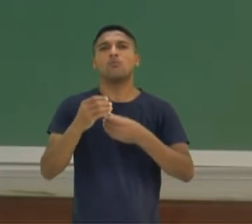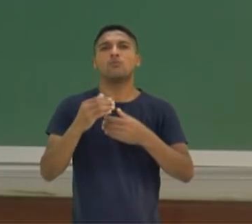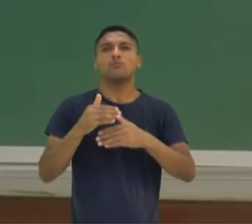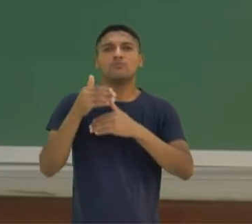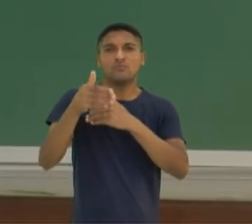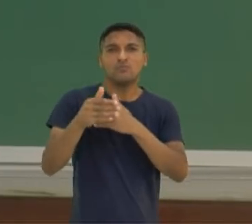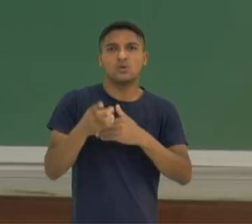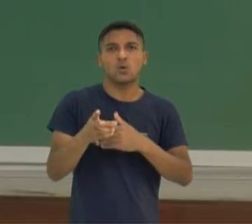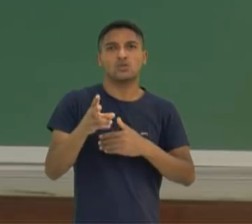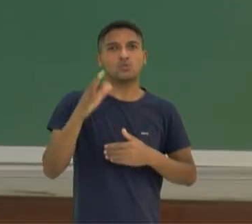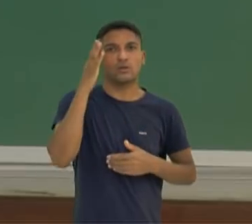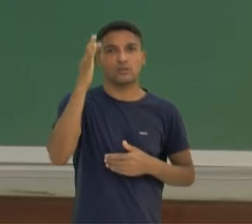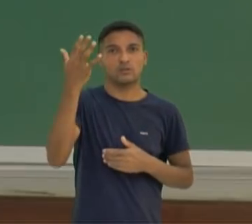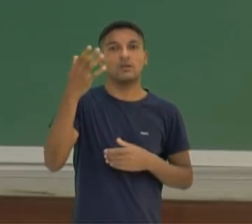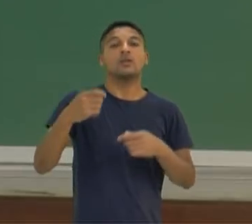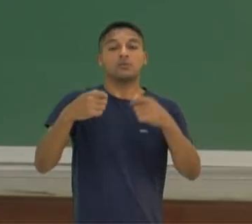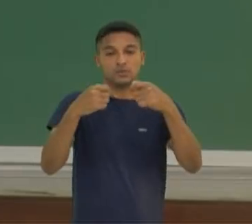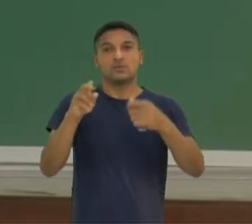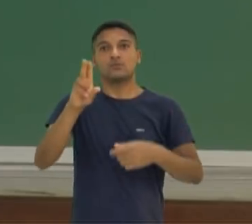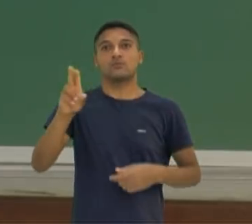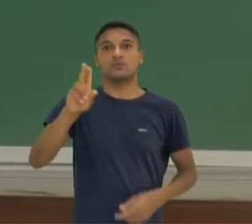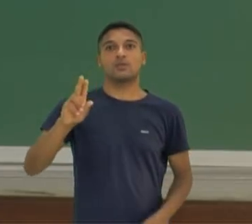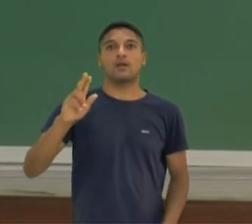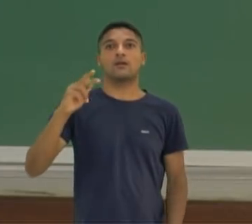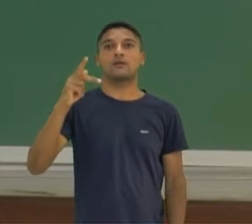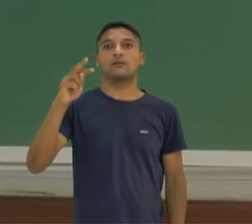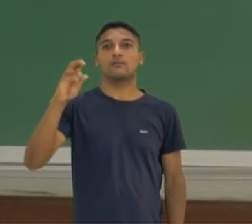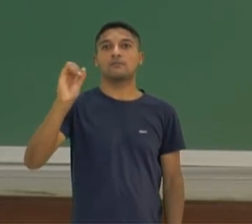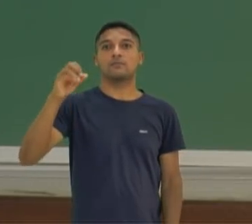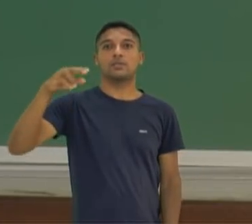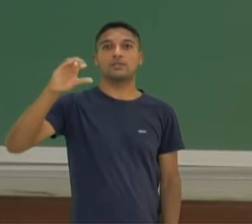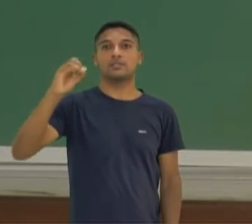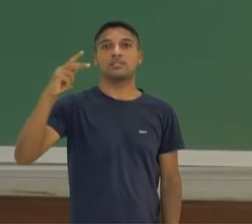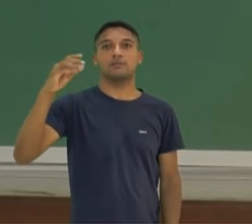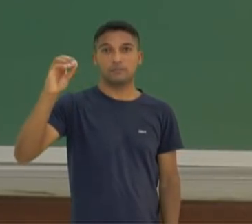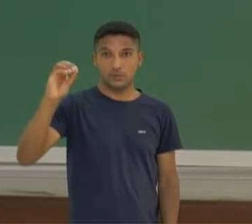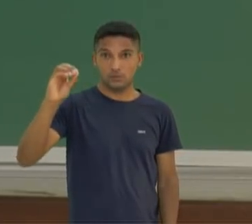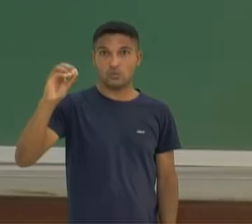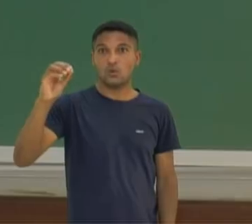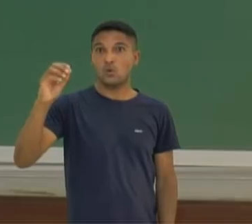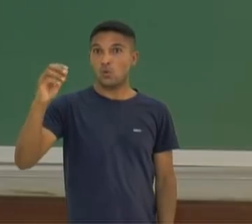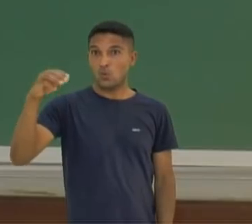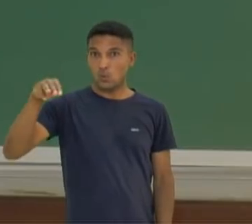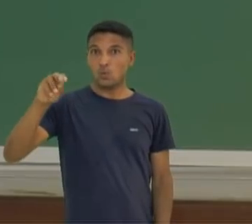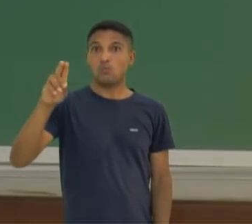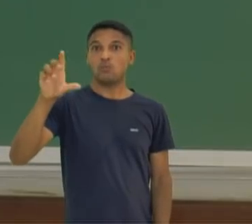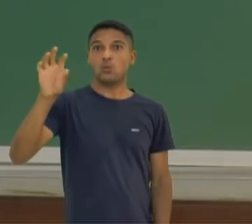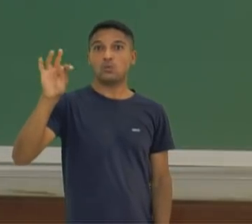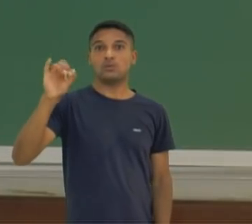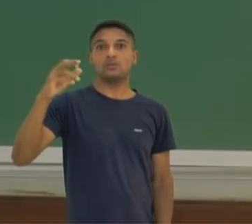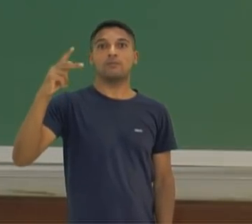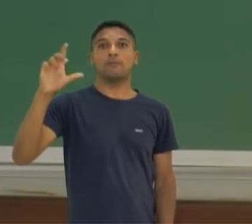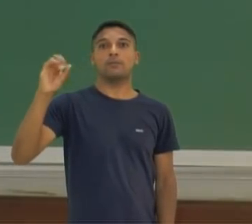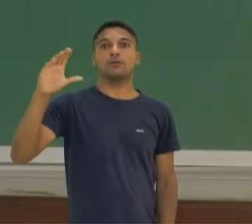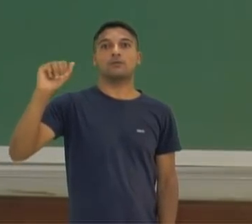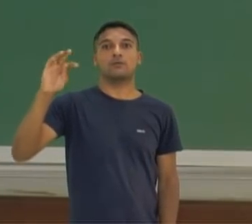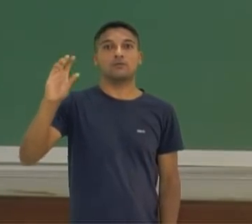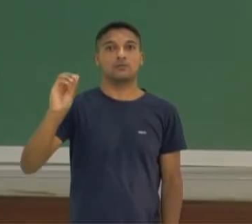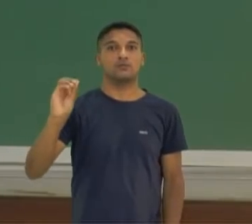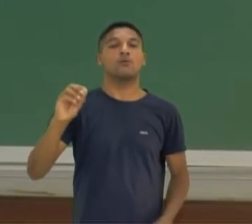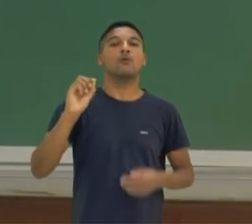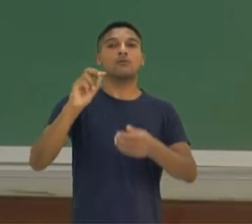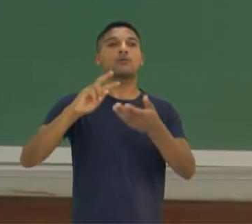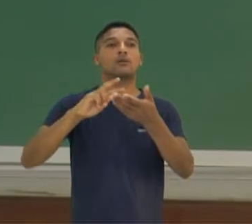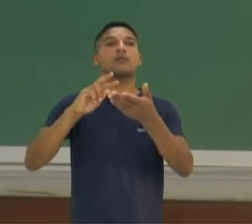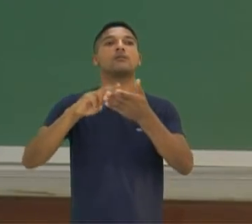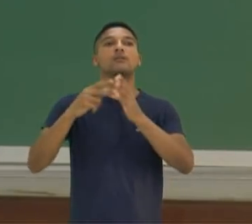o princípio multiplicativo. O que eu faço de um lado, eu faço do outro, sendo que o meu objetivo aqui é eliminar